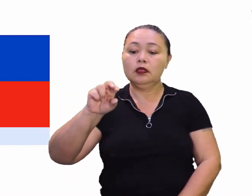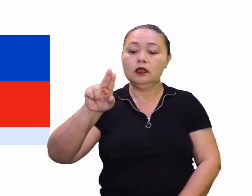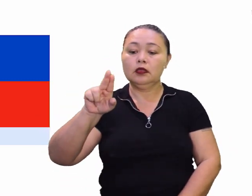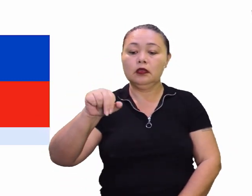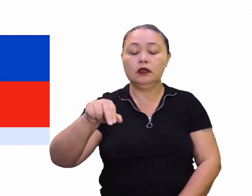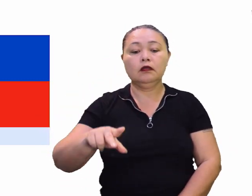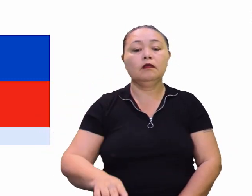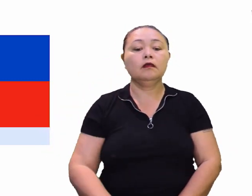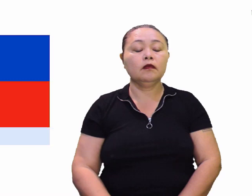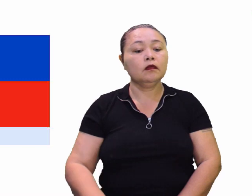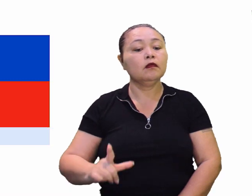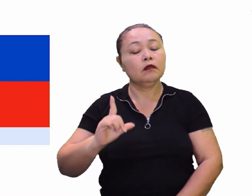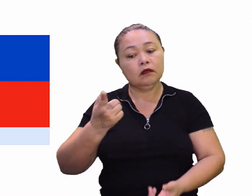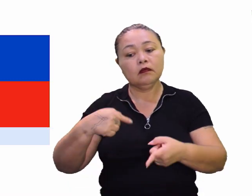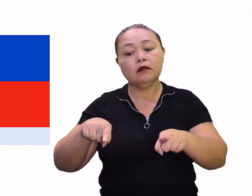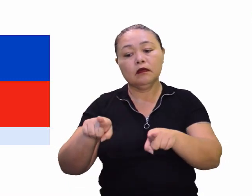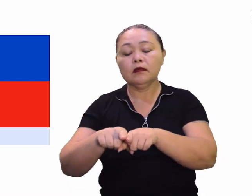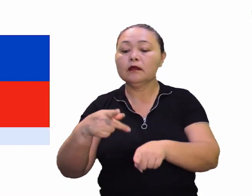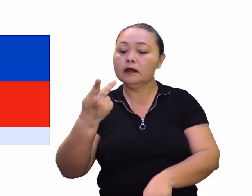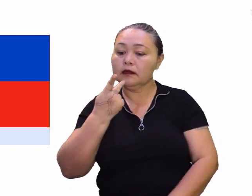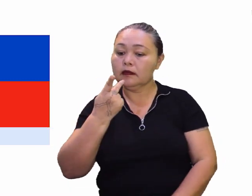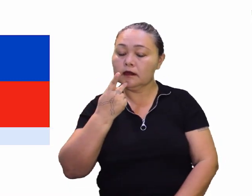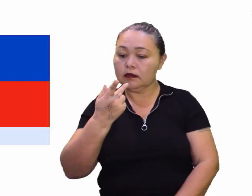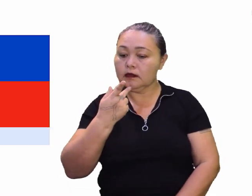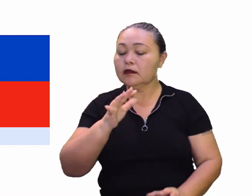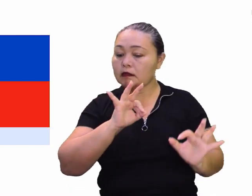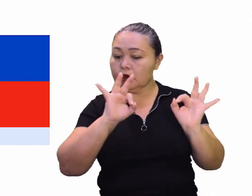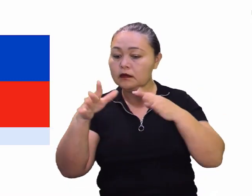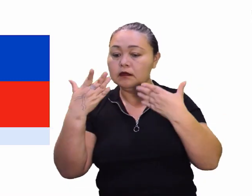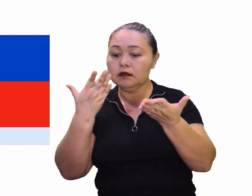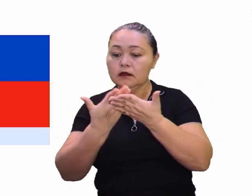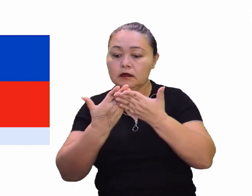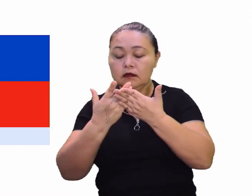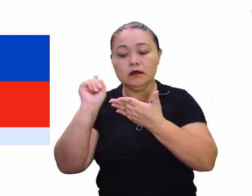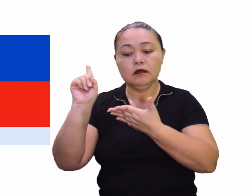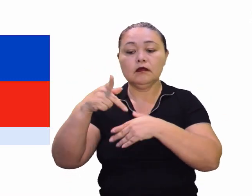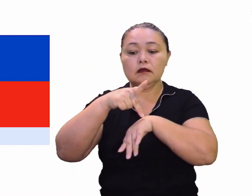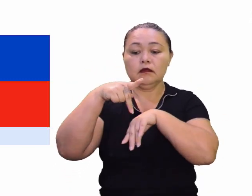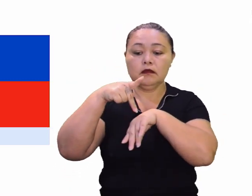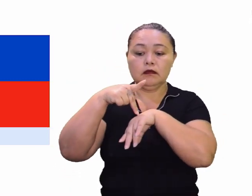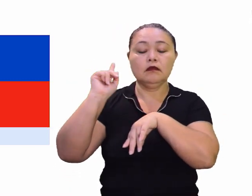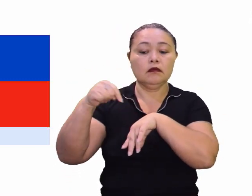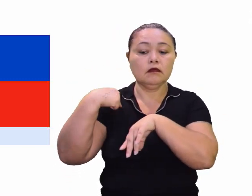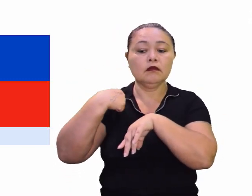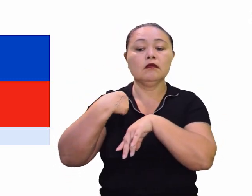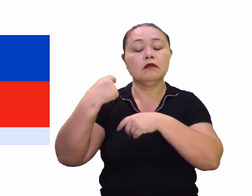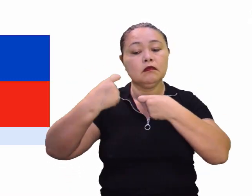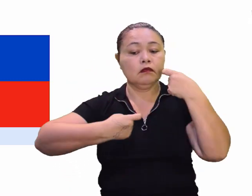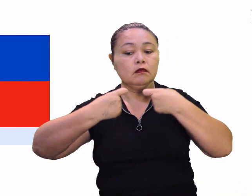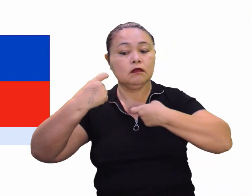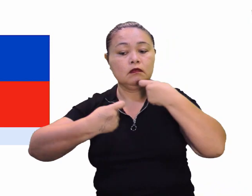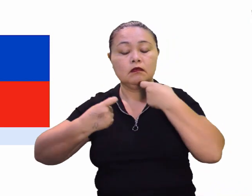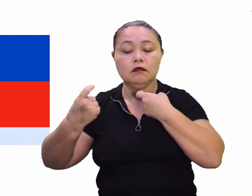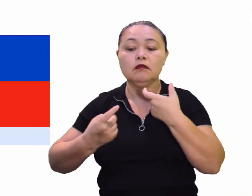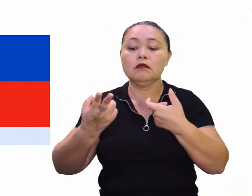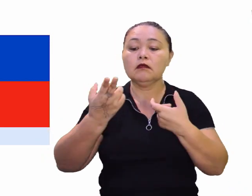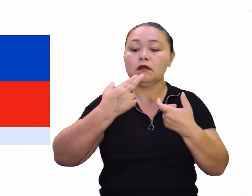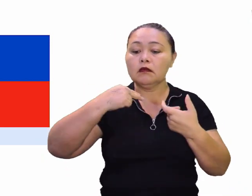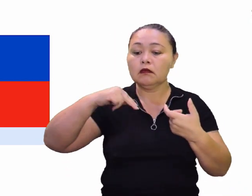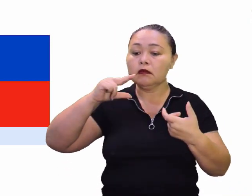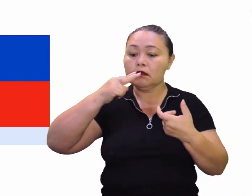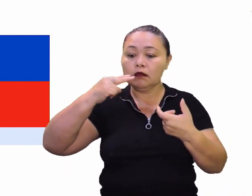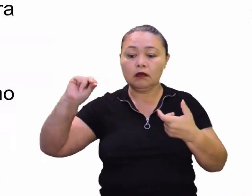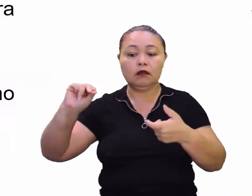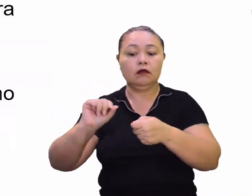Vladimir Putin. Inclusive, falamos durante a aula que esse país está em uma guerra com a Ucrânia.